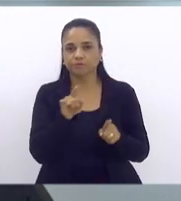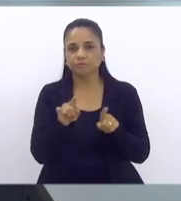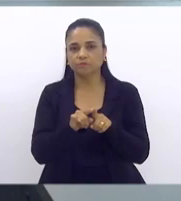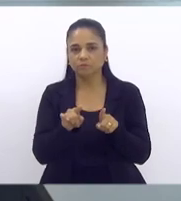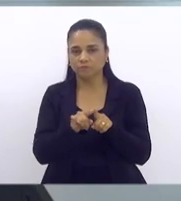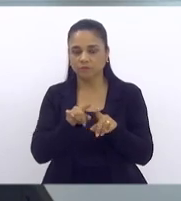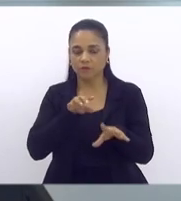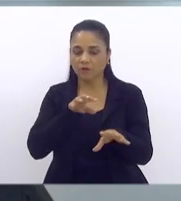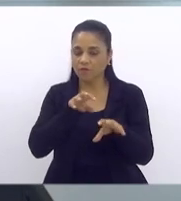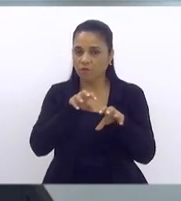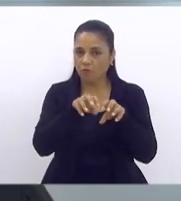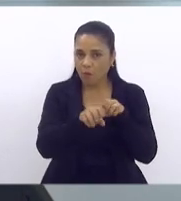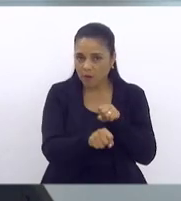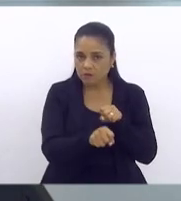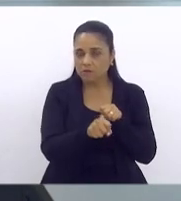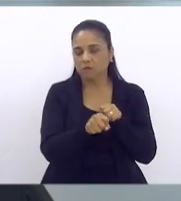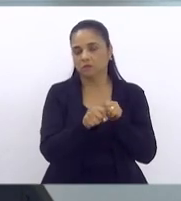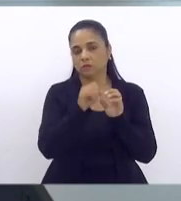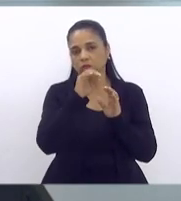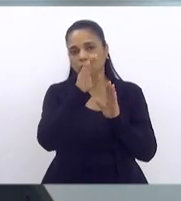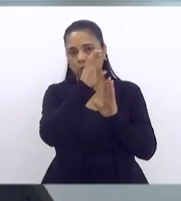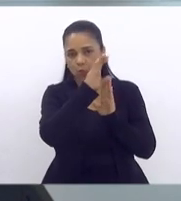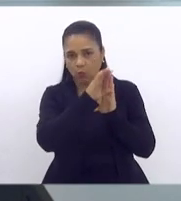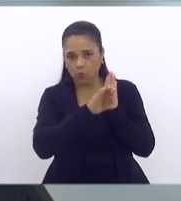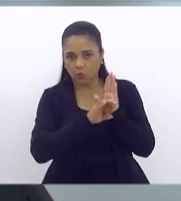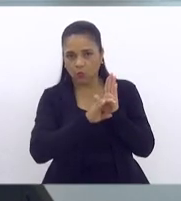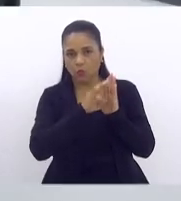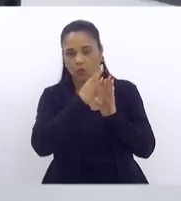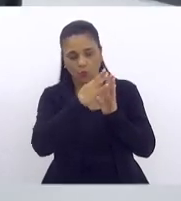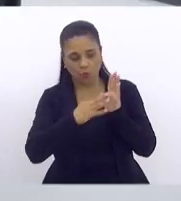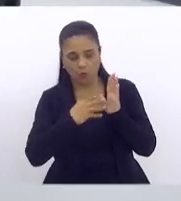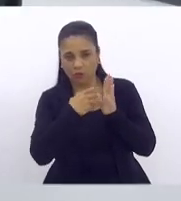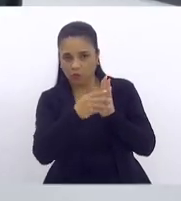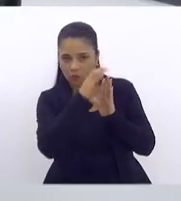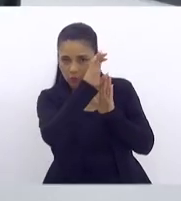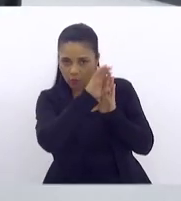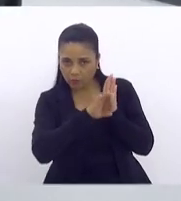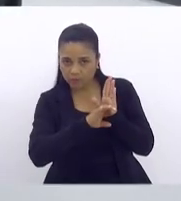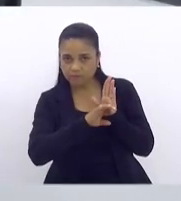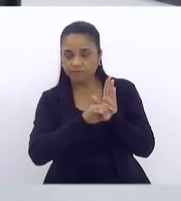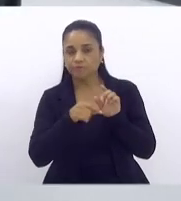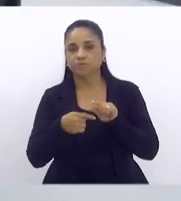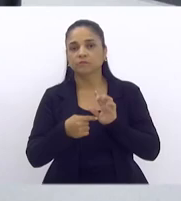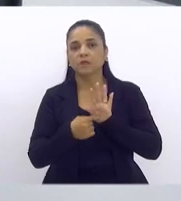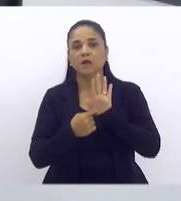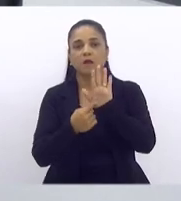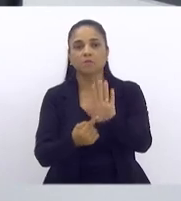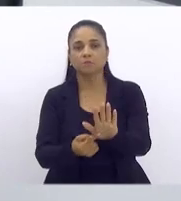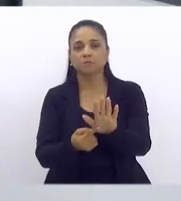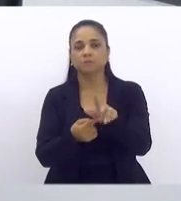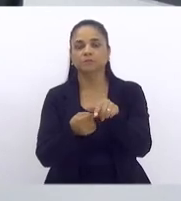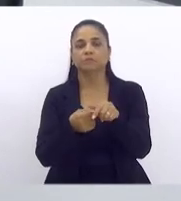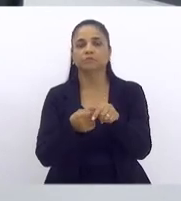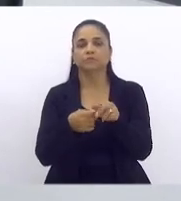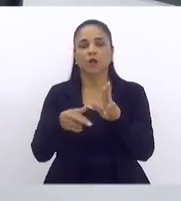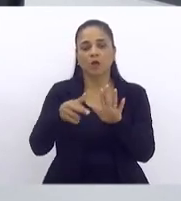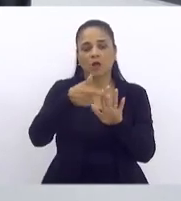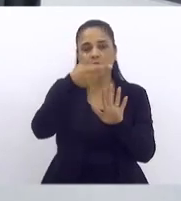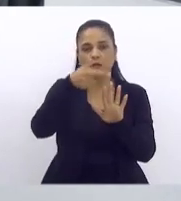na formação desses policiais, às prerrogativas apresentadas pela